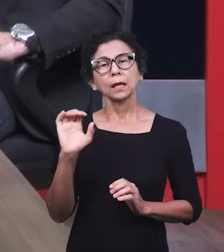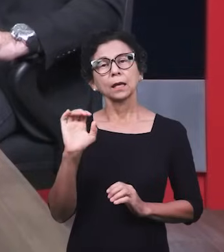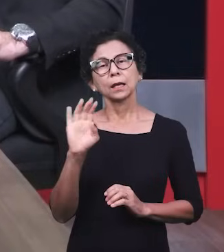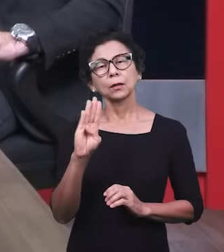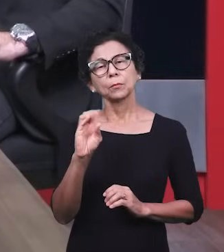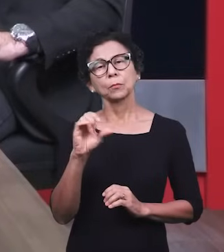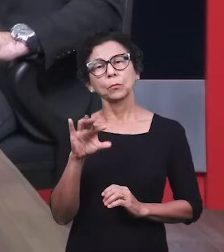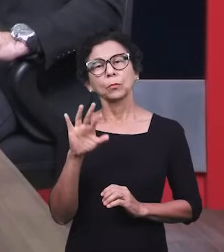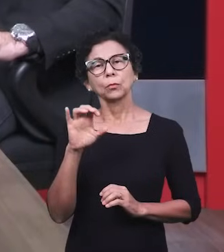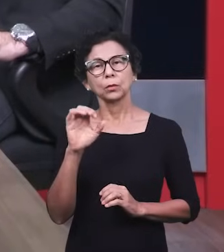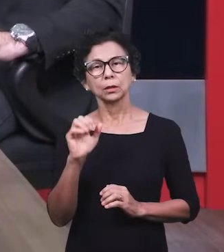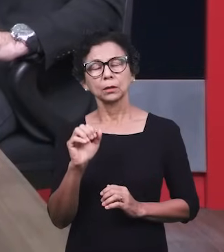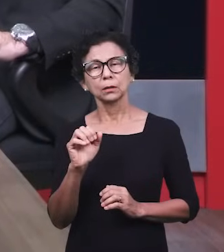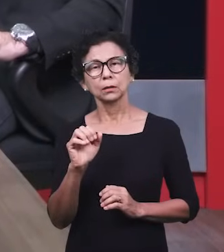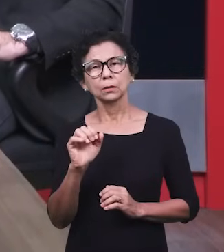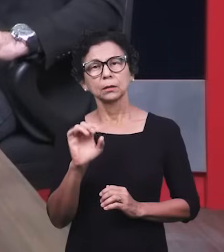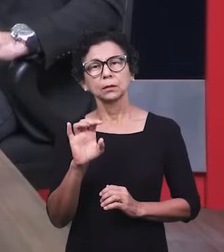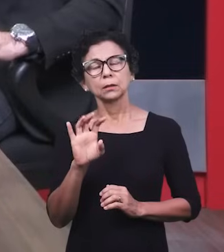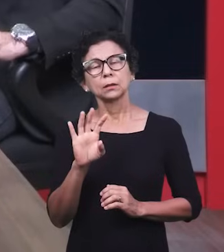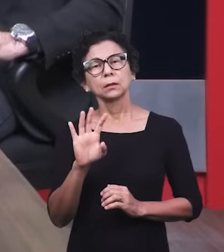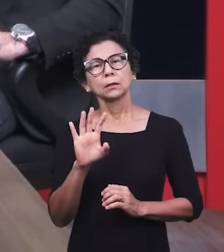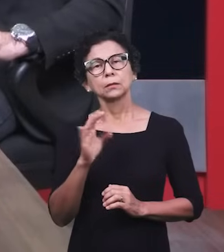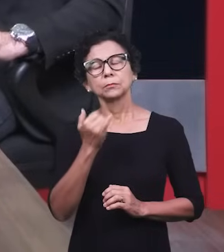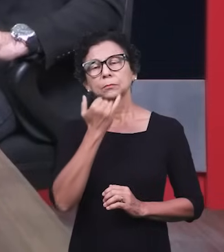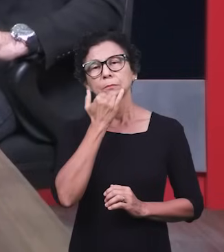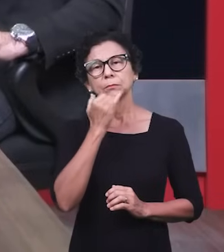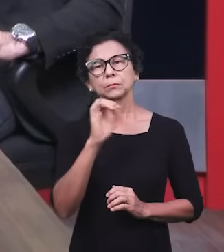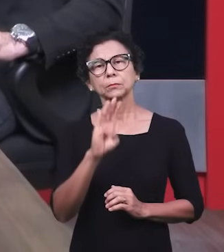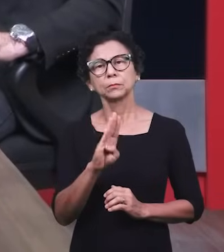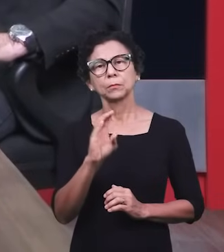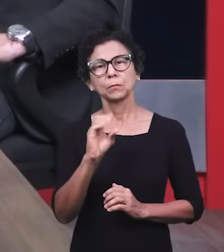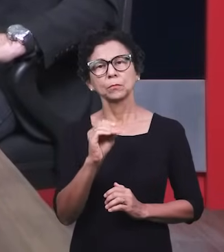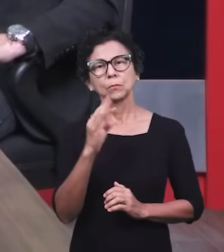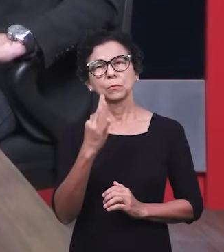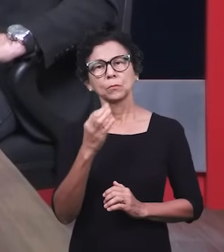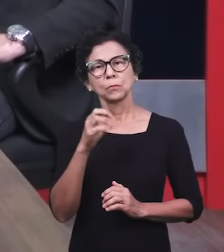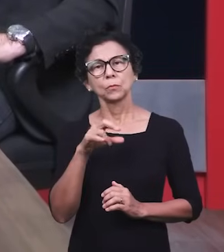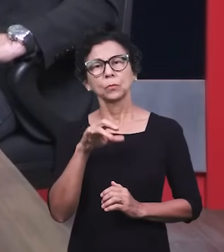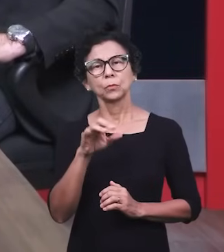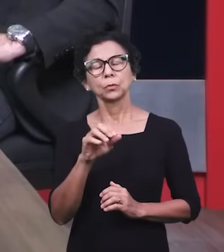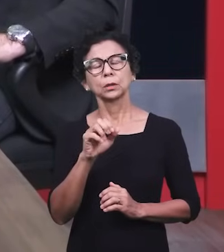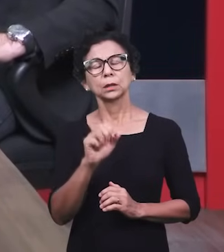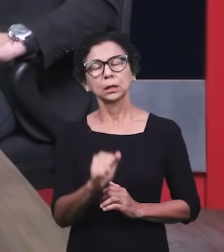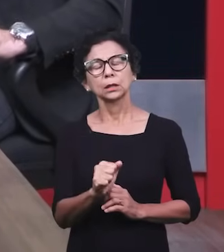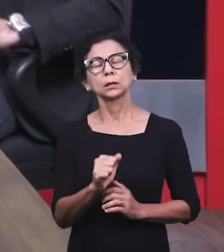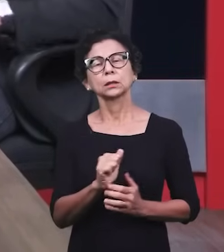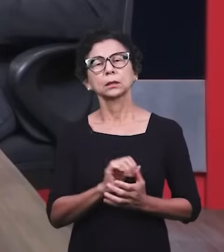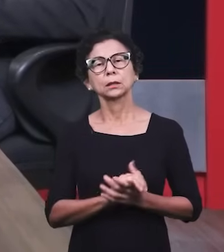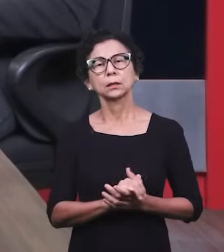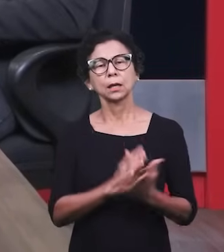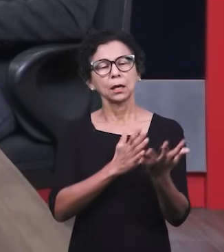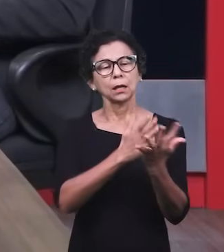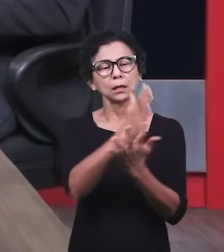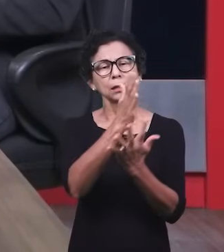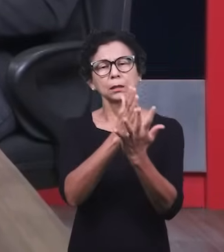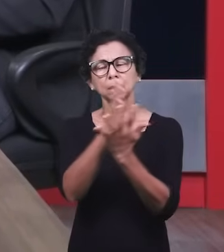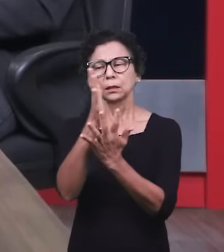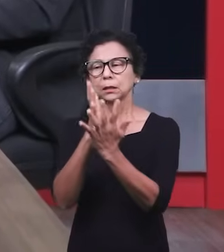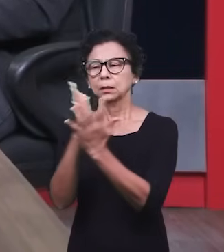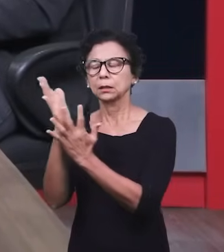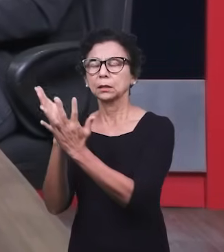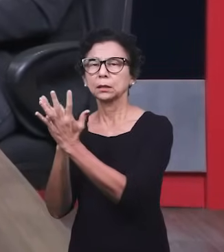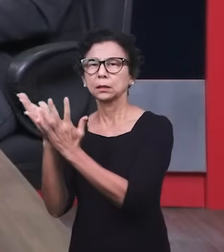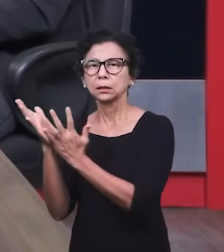tanto da do estudo da nomenclatura tanto eh como que essas